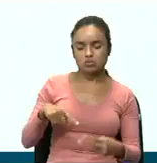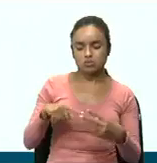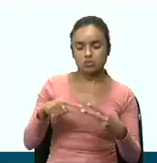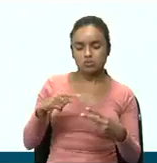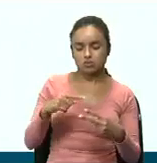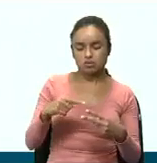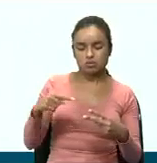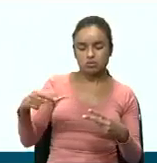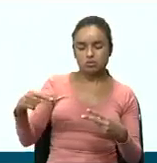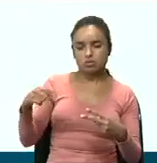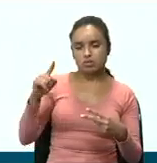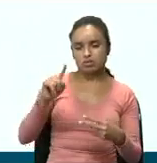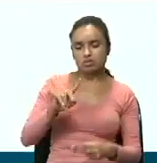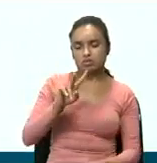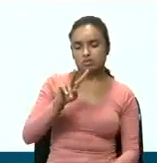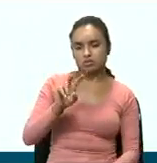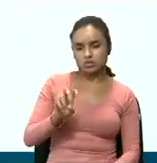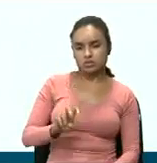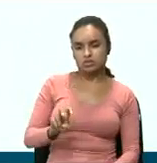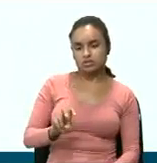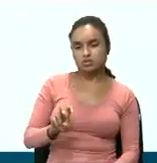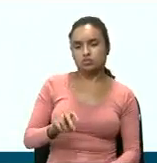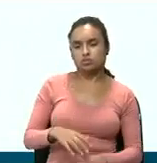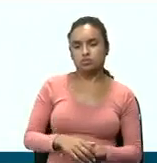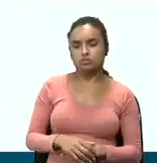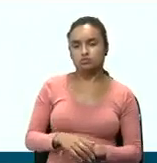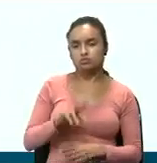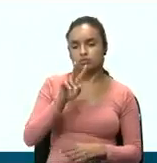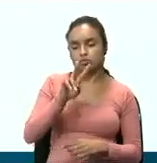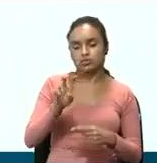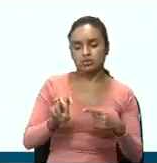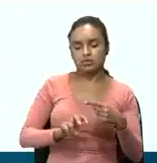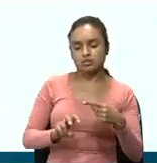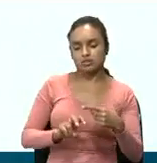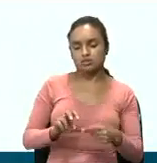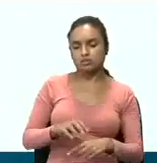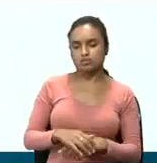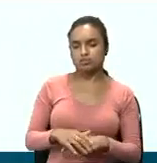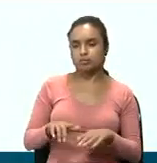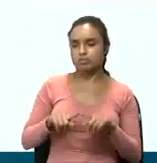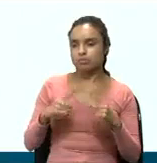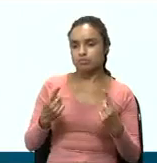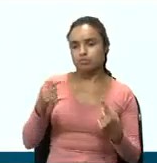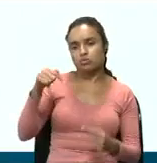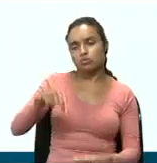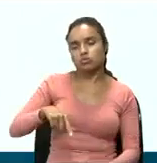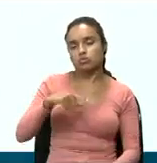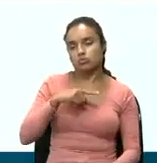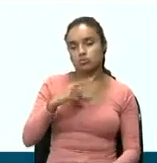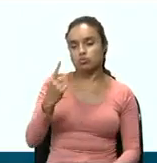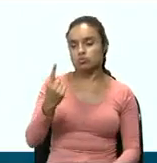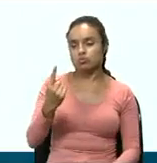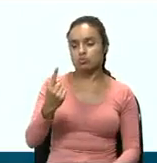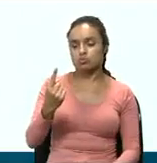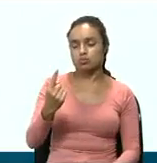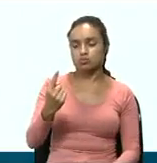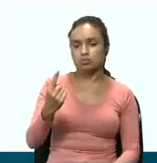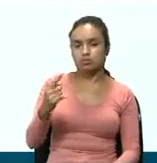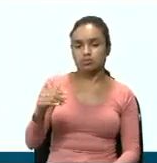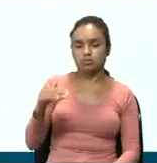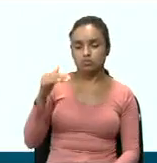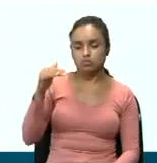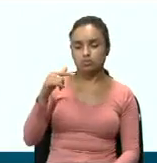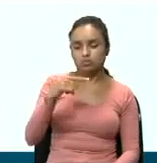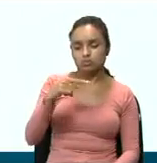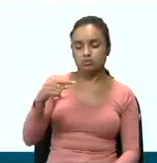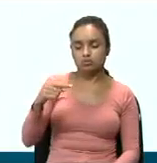menos 2/5. Ok? Nesse caso, nós vamos ter, então, 1 sobre 1